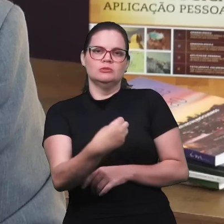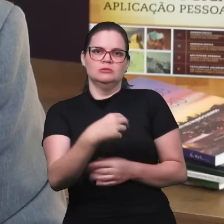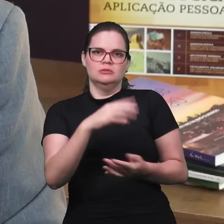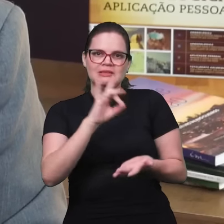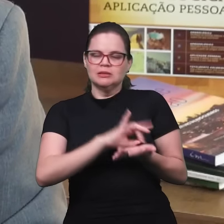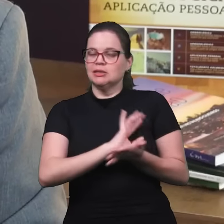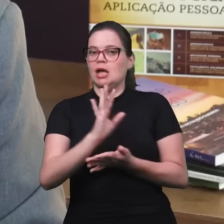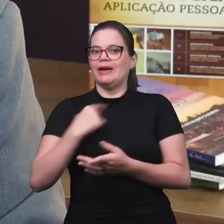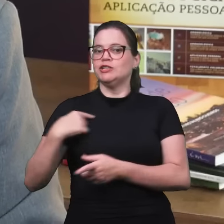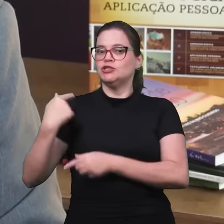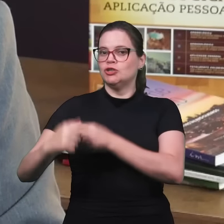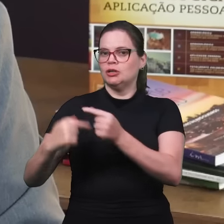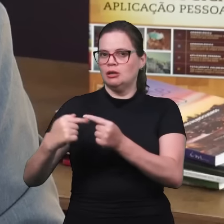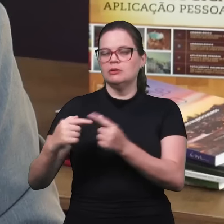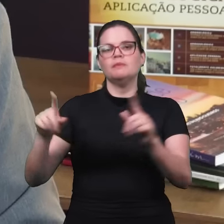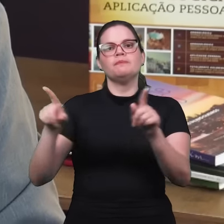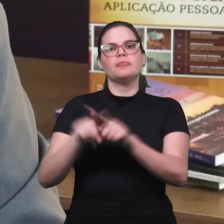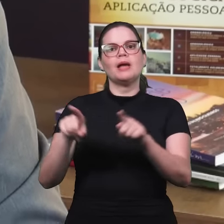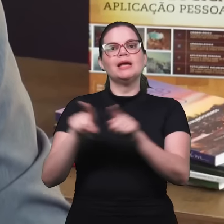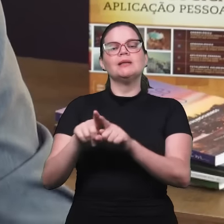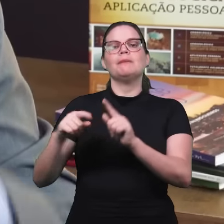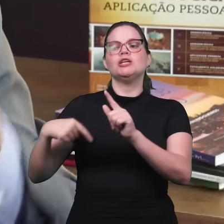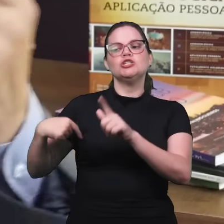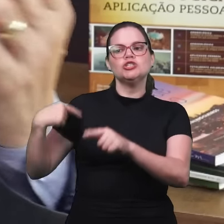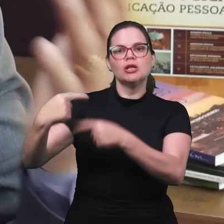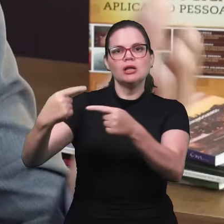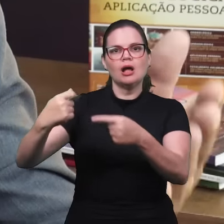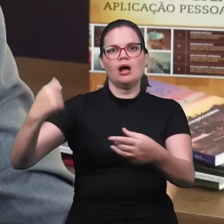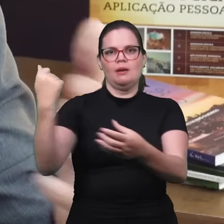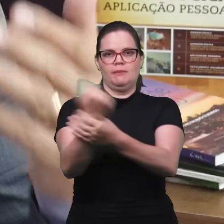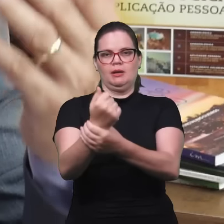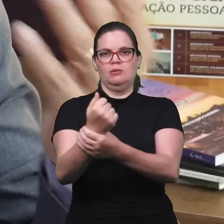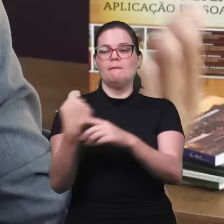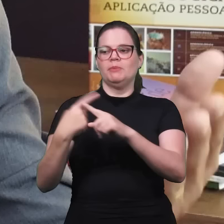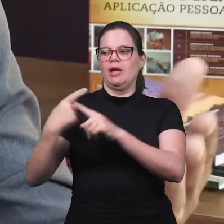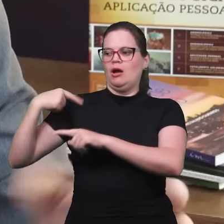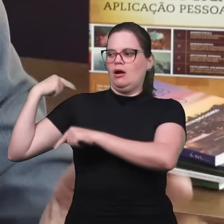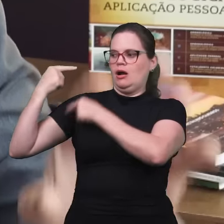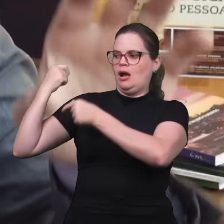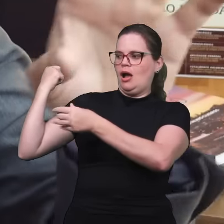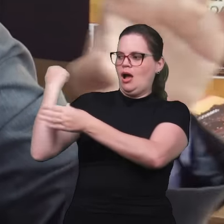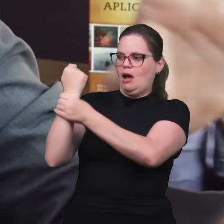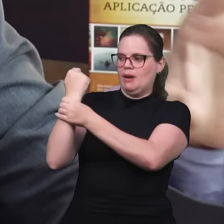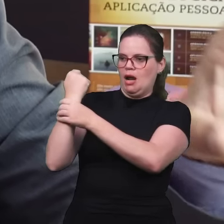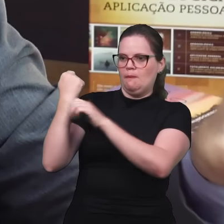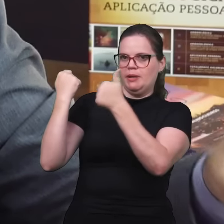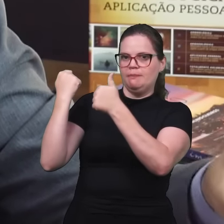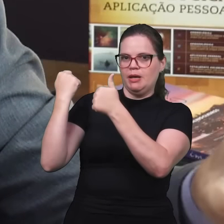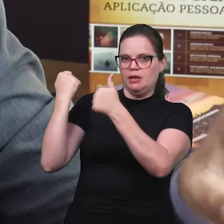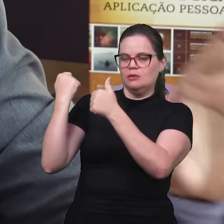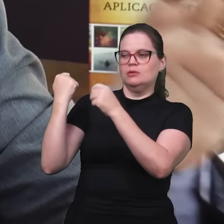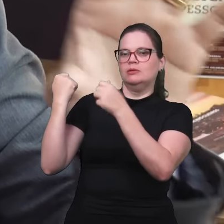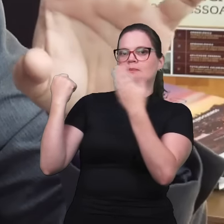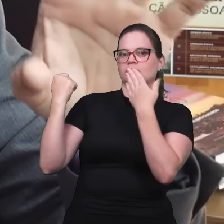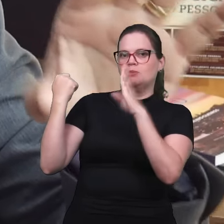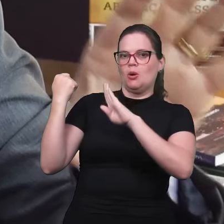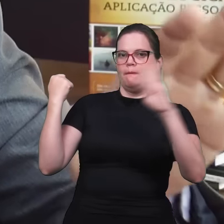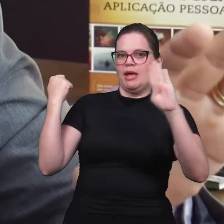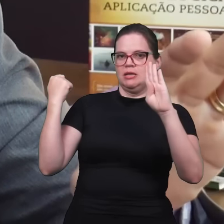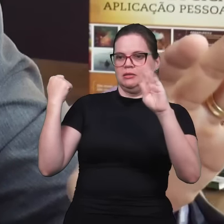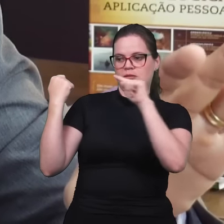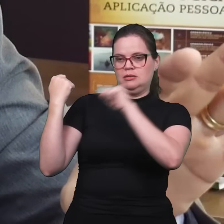de Abraão, que Abraão foi o primeiro israelita, né? O pai da fé, o pai da promessa, começou com Abraão, o